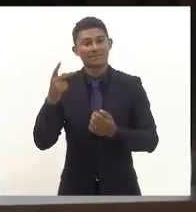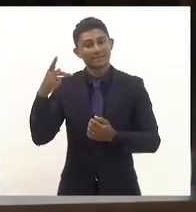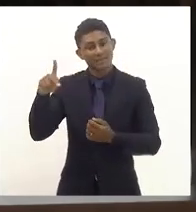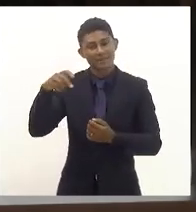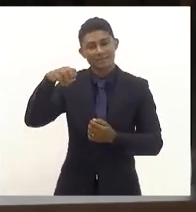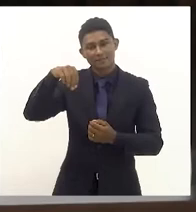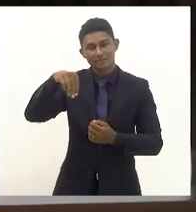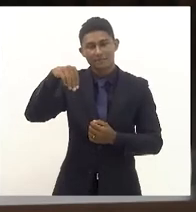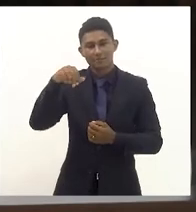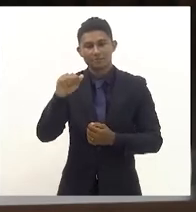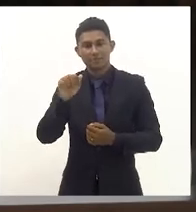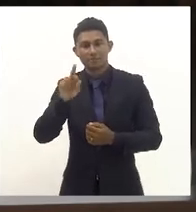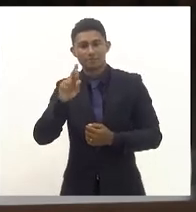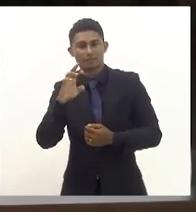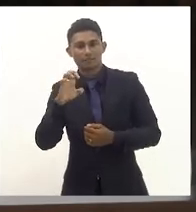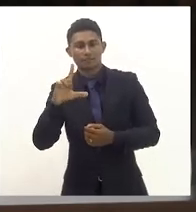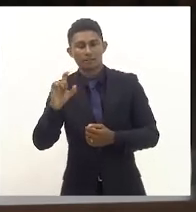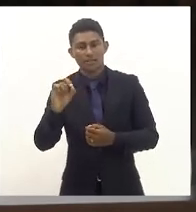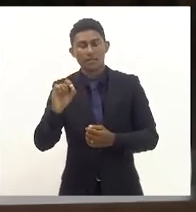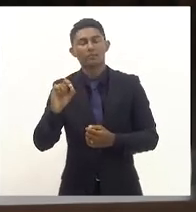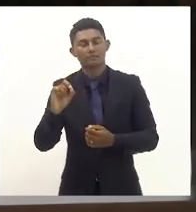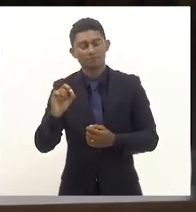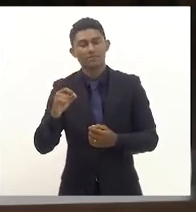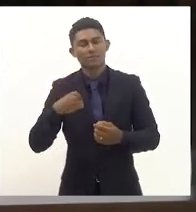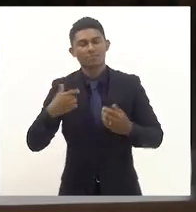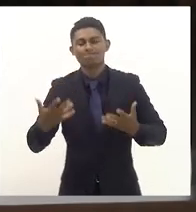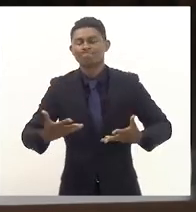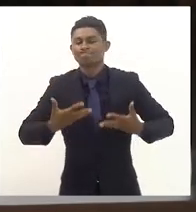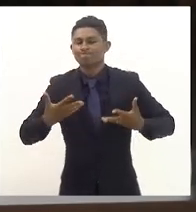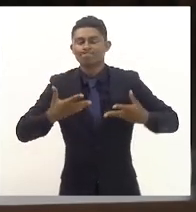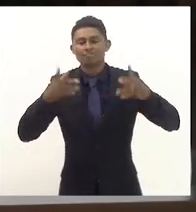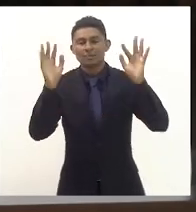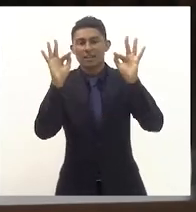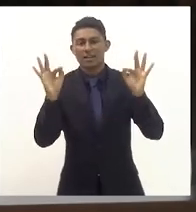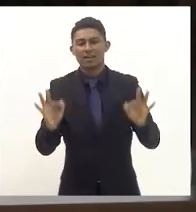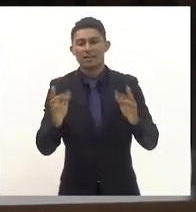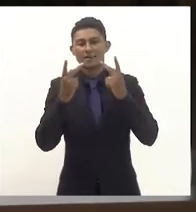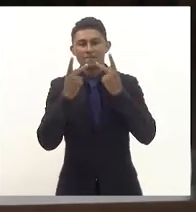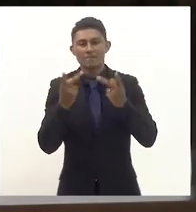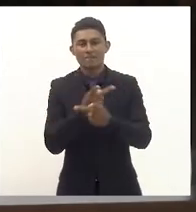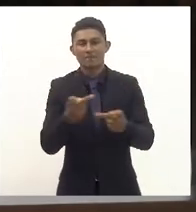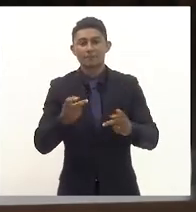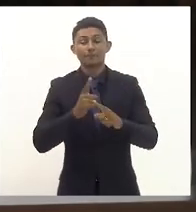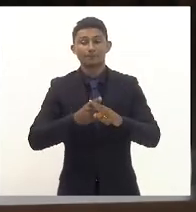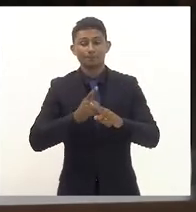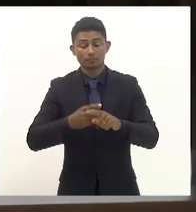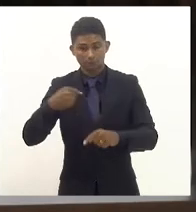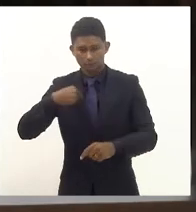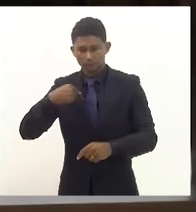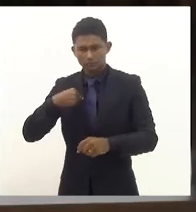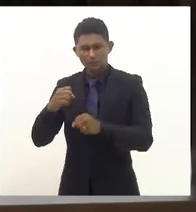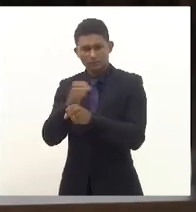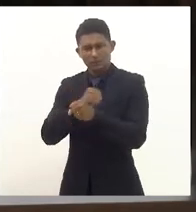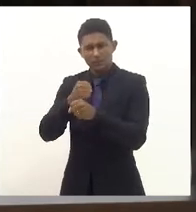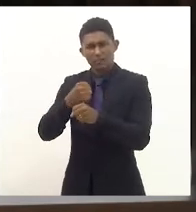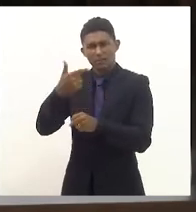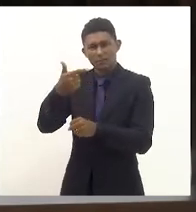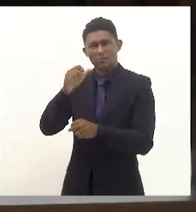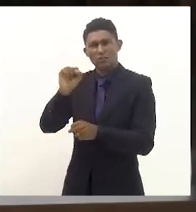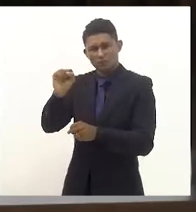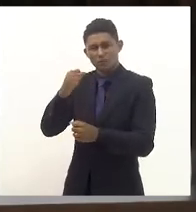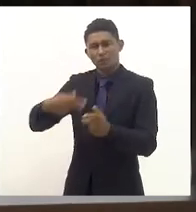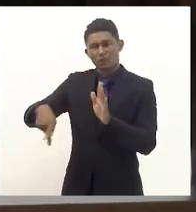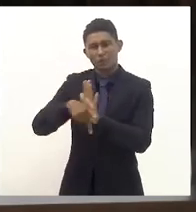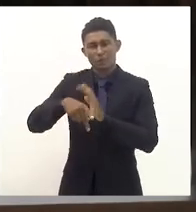e falo isso com muita alegria o Marcelo ao longo dos meus 28 anos de Ministério